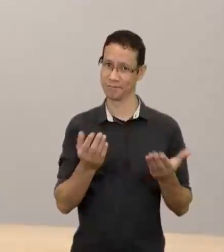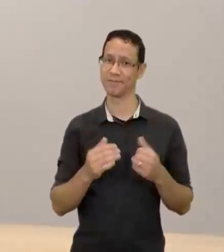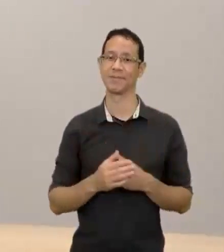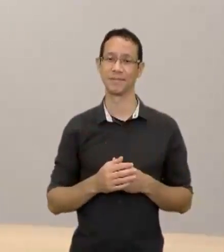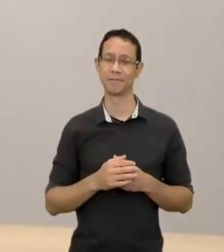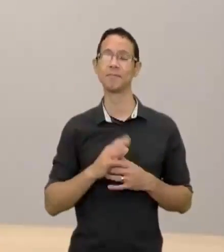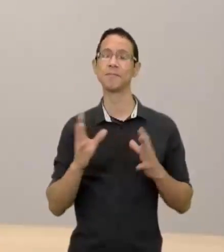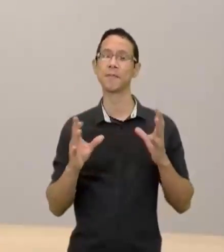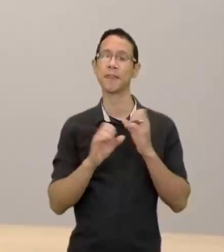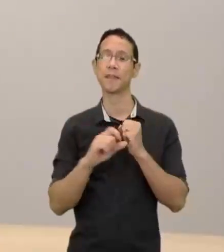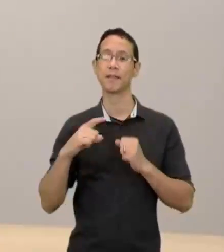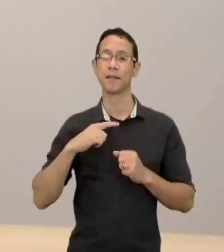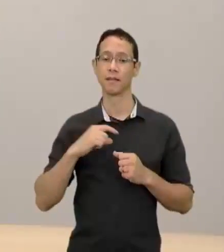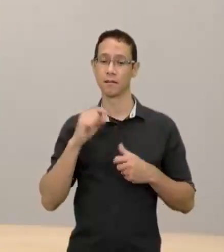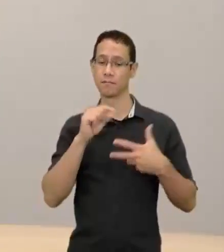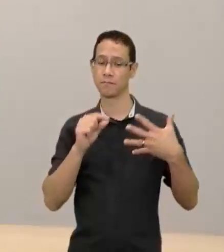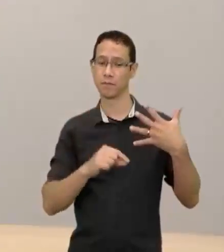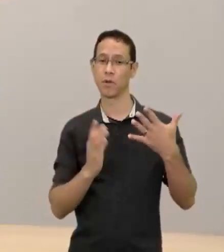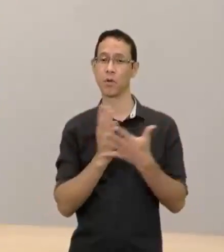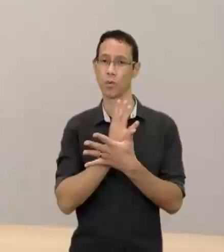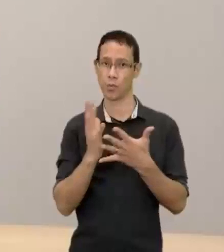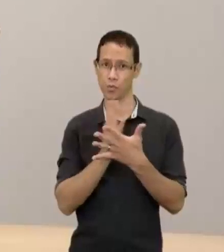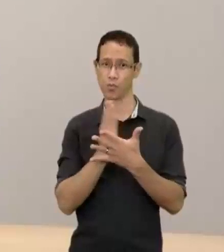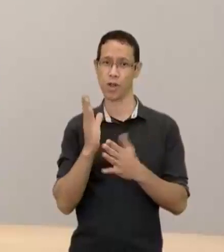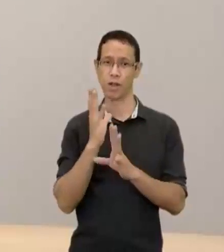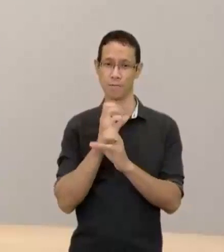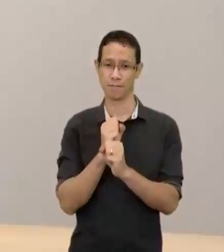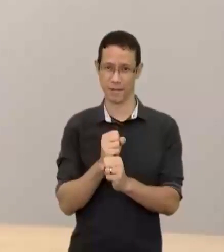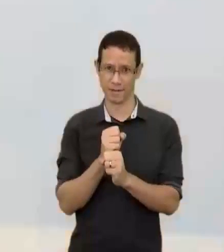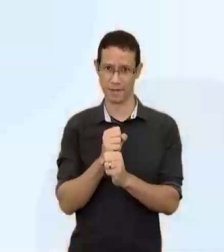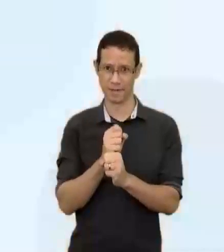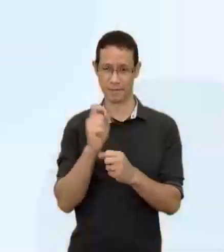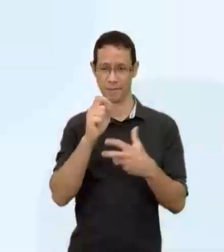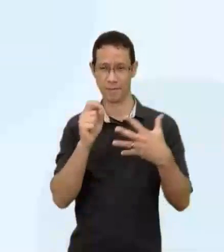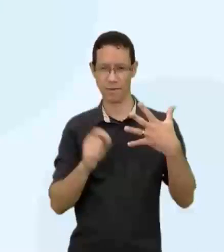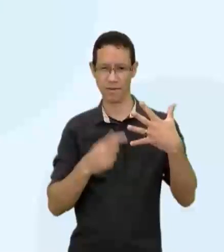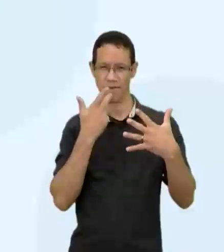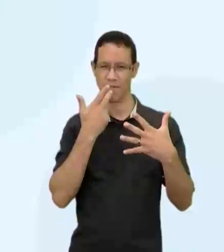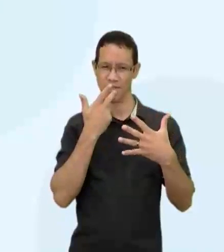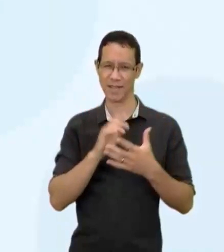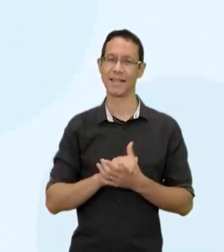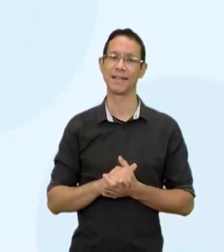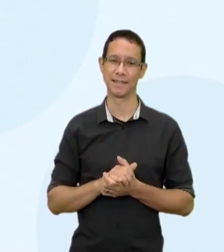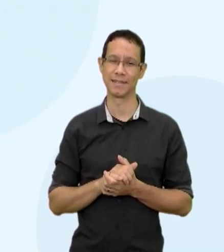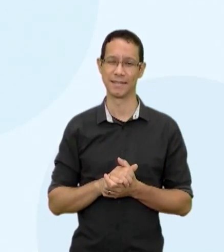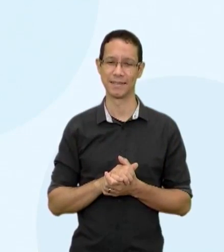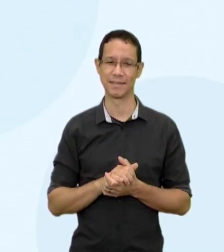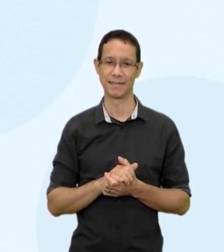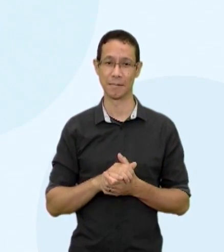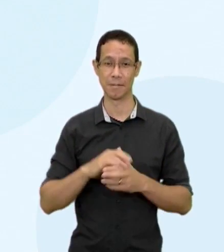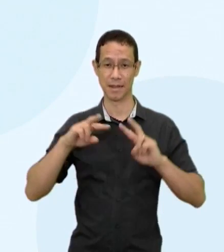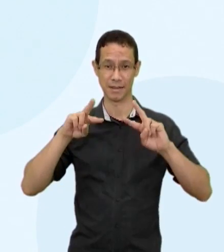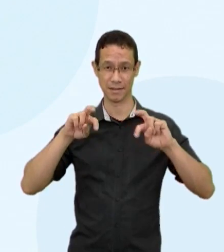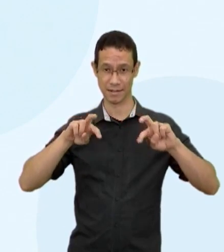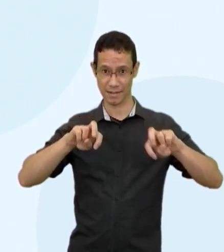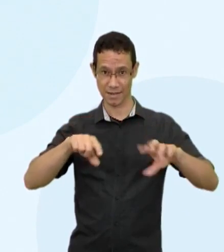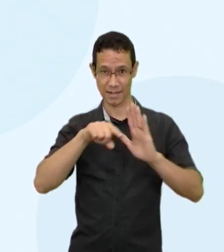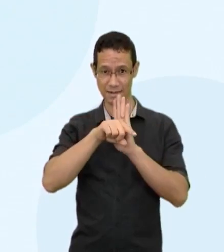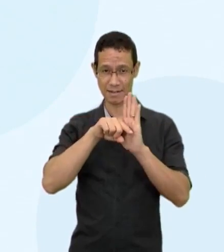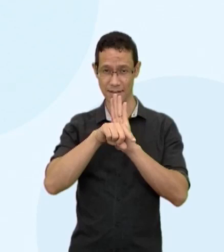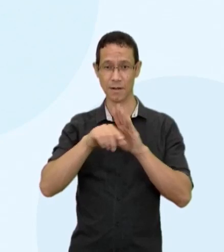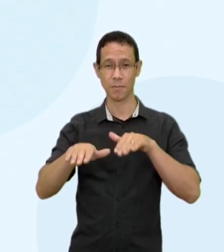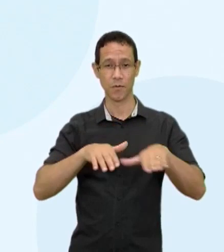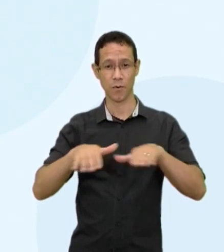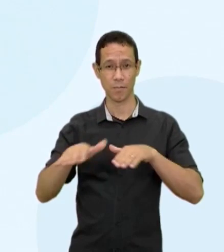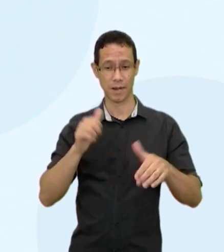de integração, a gente tem alguns pontos que integram esses componentes que a gente acabou de citar. Então, tem análise de movimentos nos